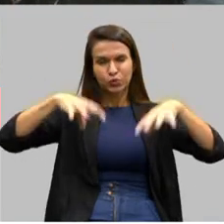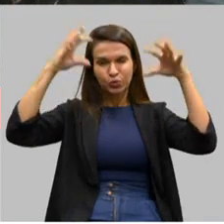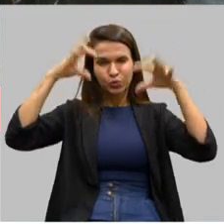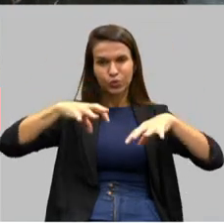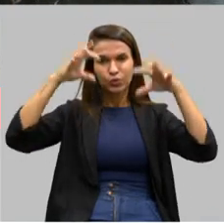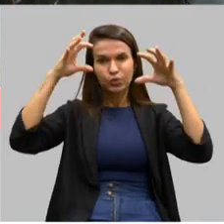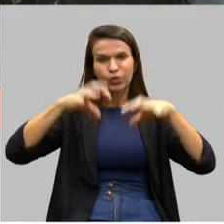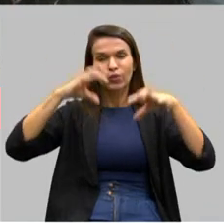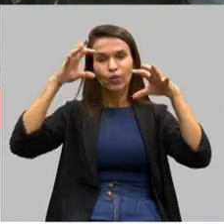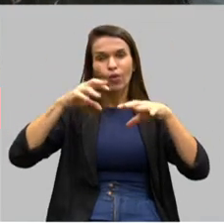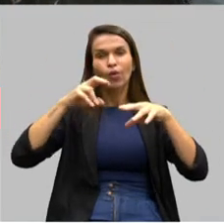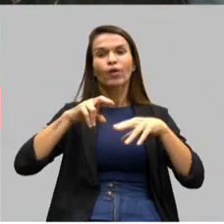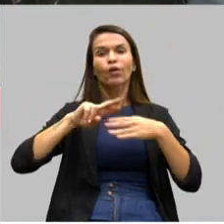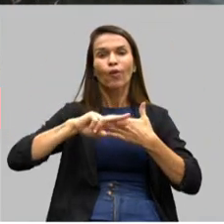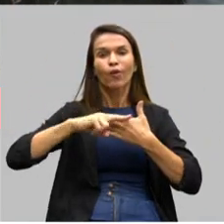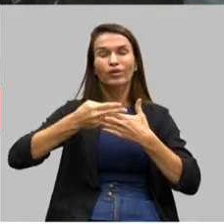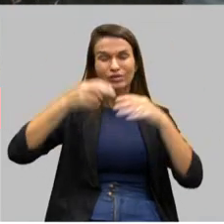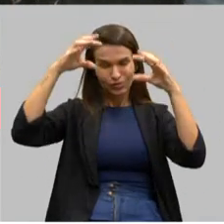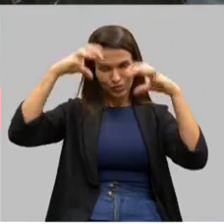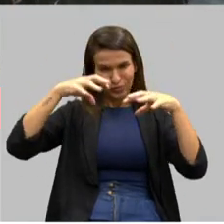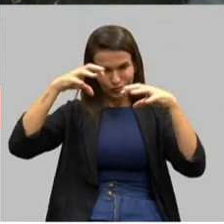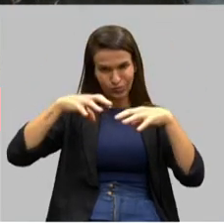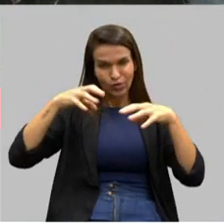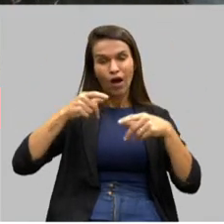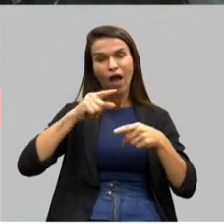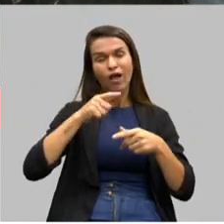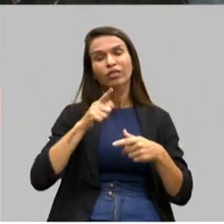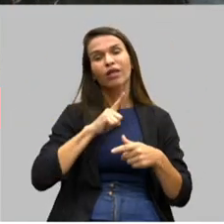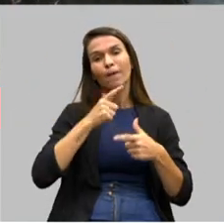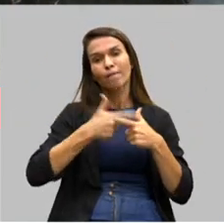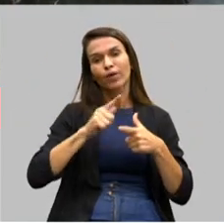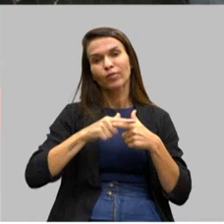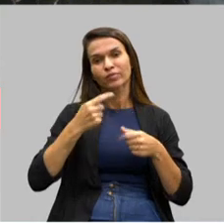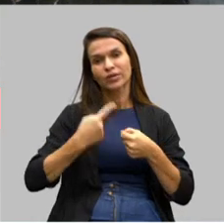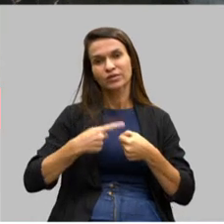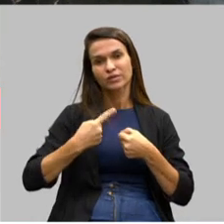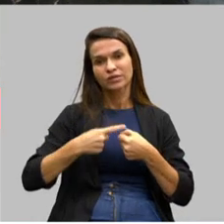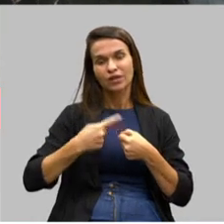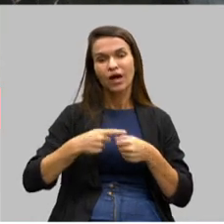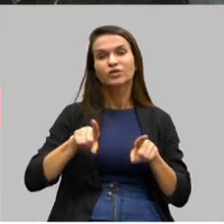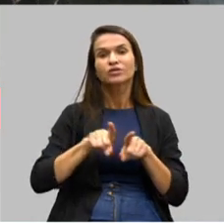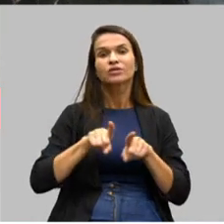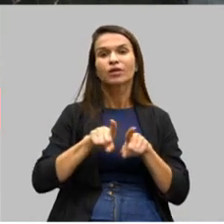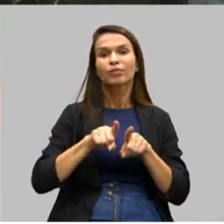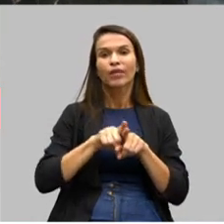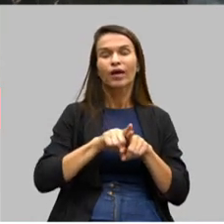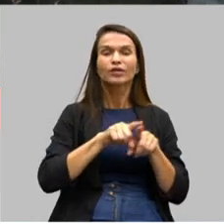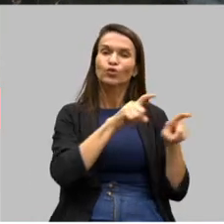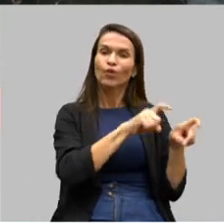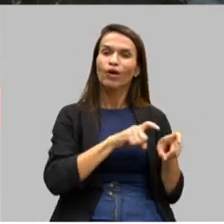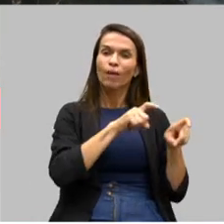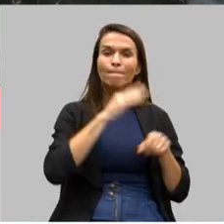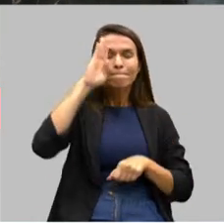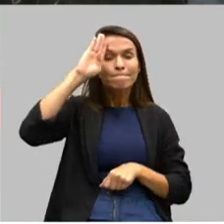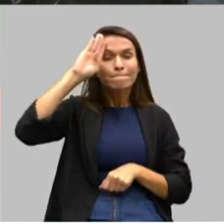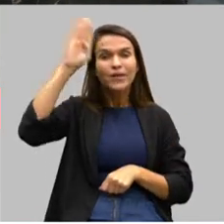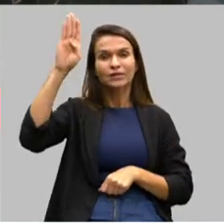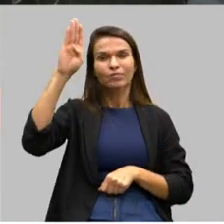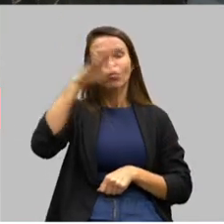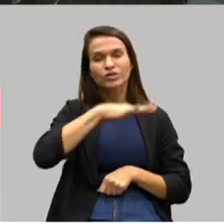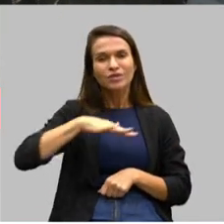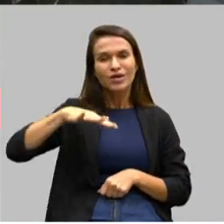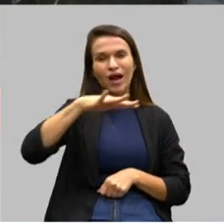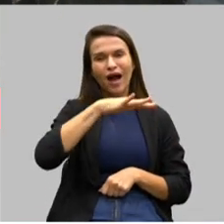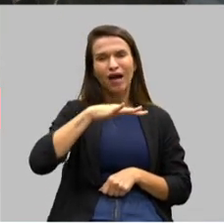As inundações e grandes enxurradas decorrentes das chuvas intensas causam problemas na cidade e também no campo, principalmente em áreas